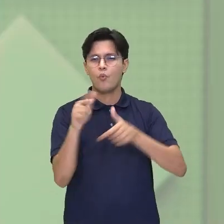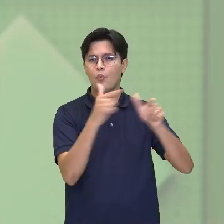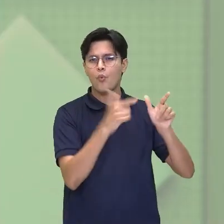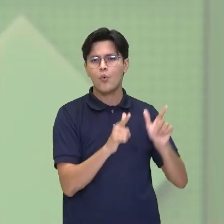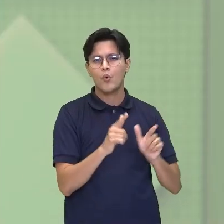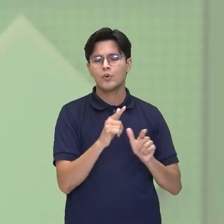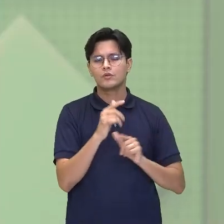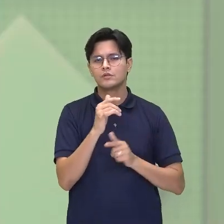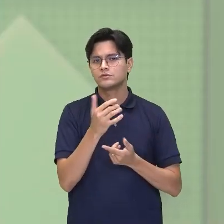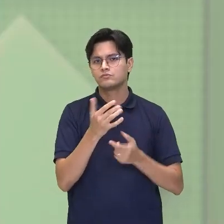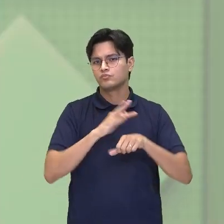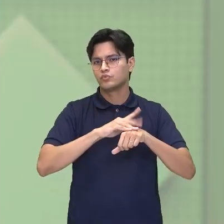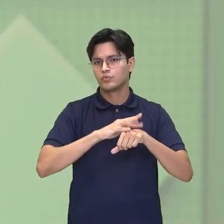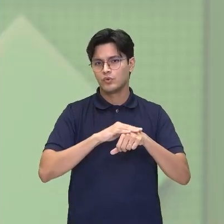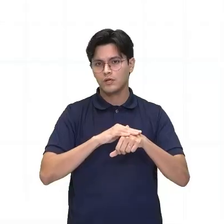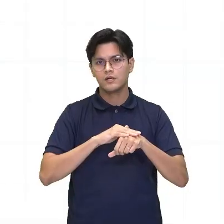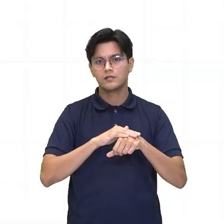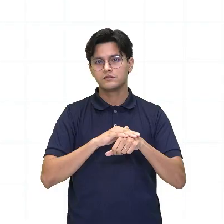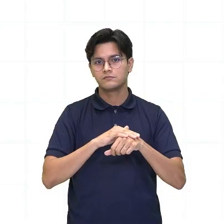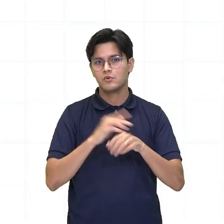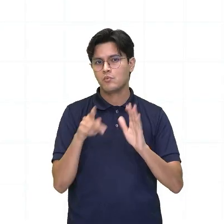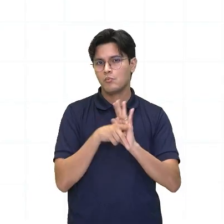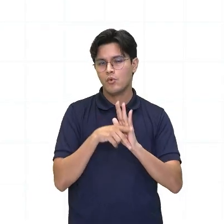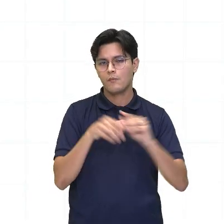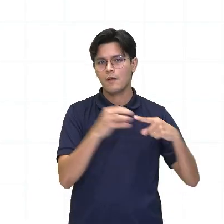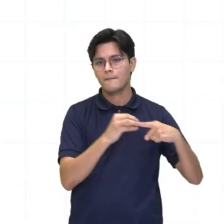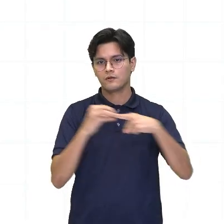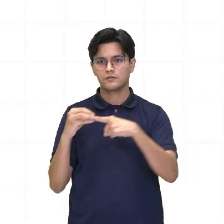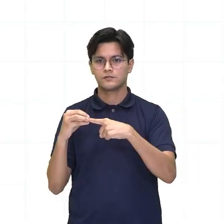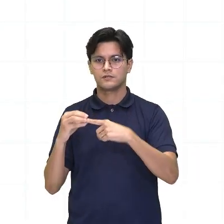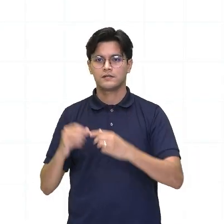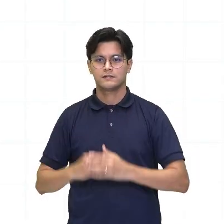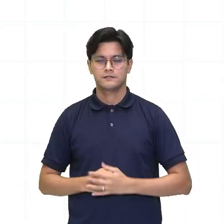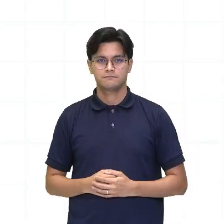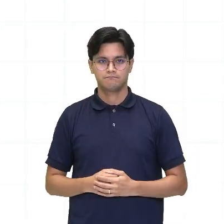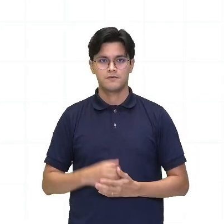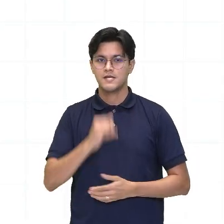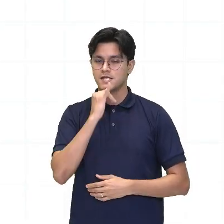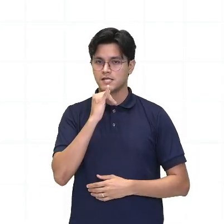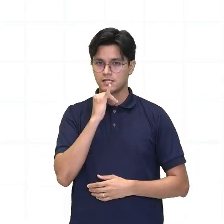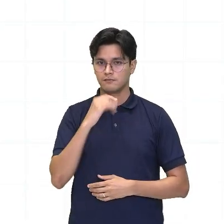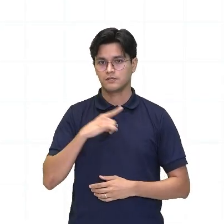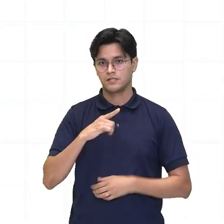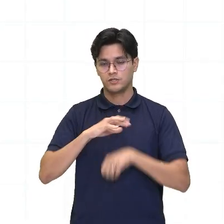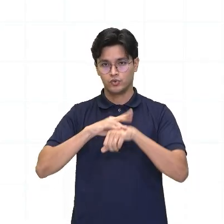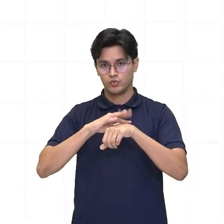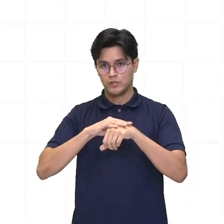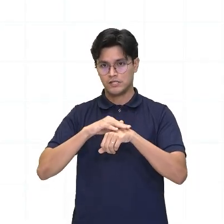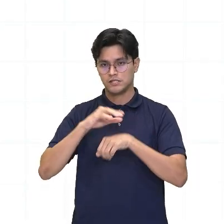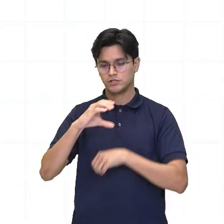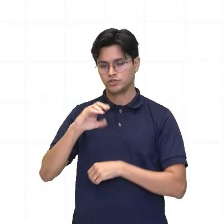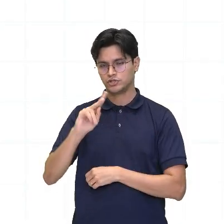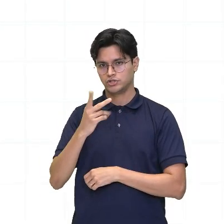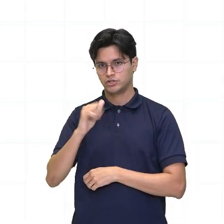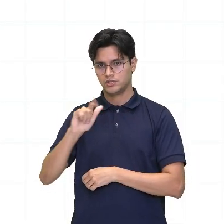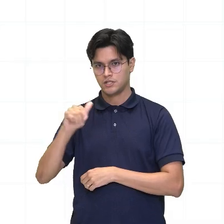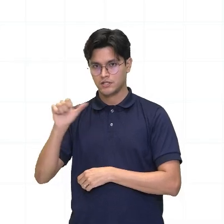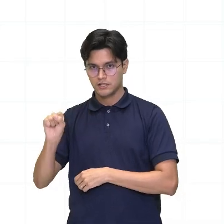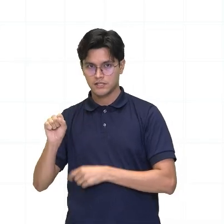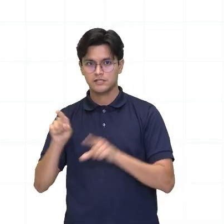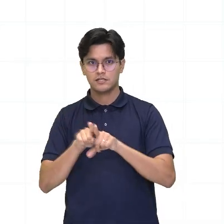aquelas causadas então por protozoários. Nós temos como exemplo a doença de Chagas, a leishmaniose e